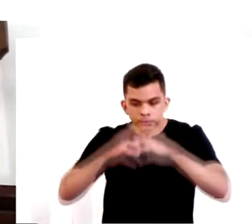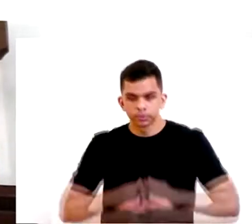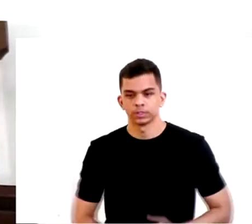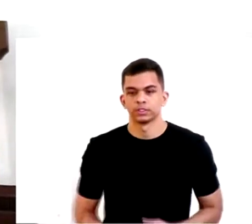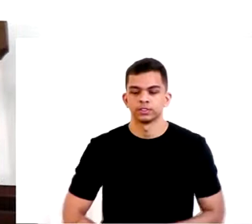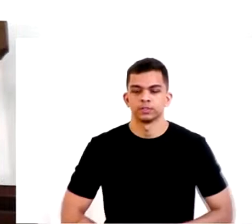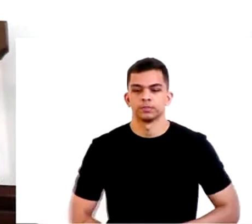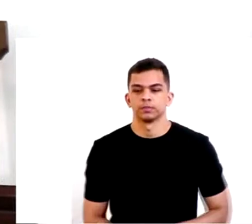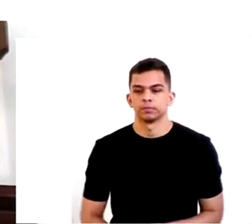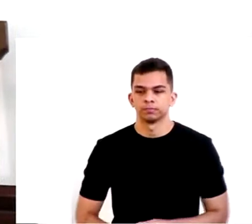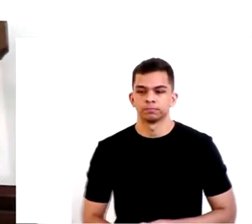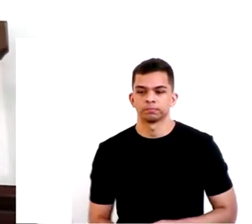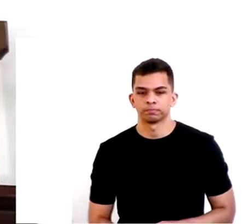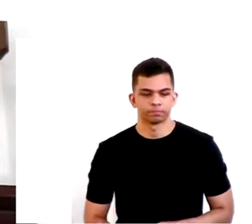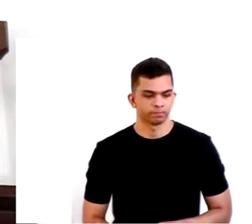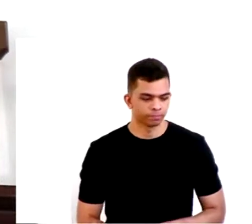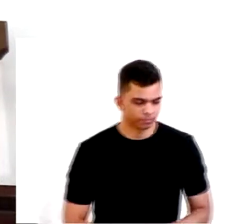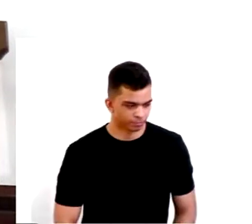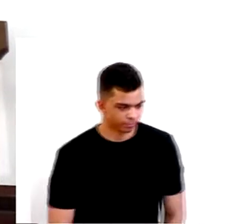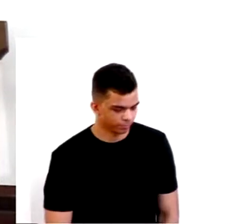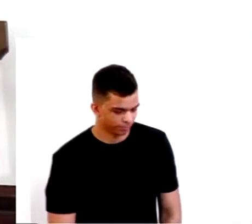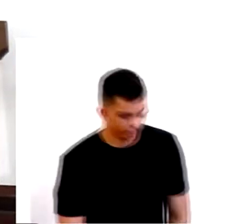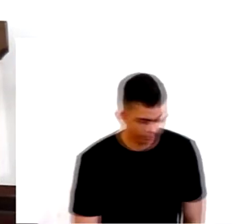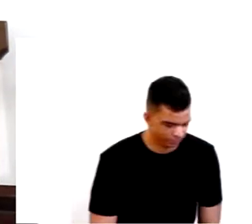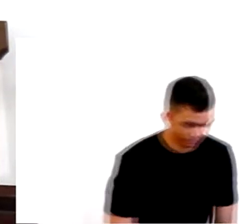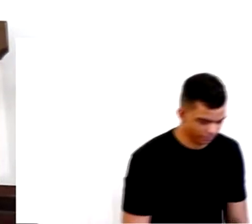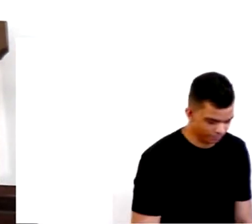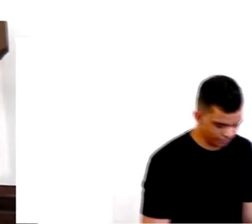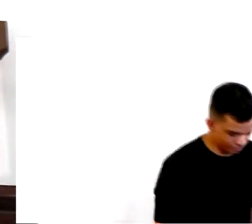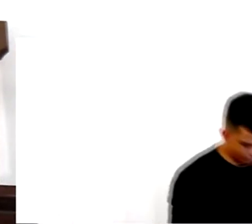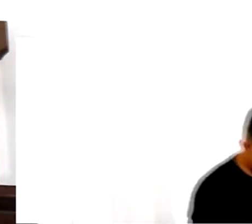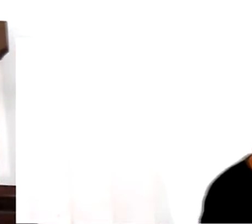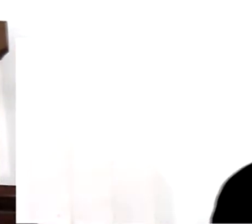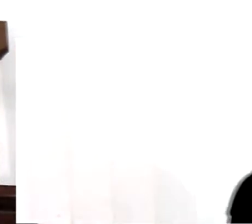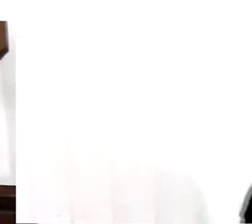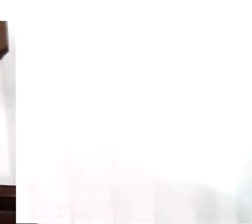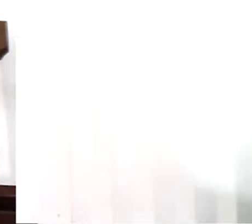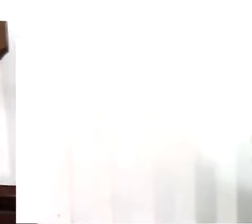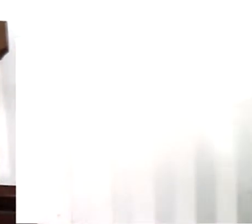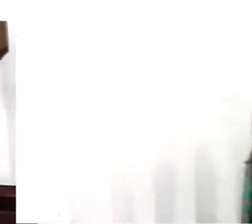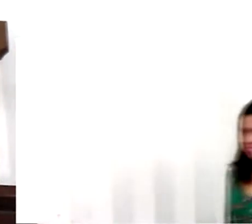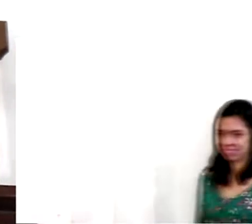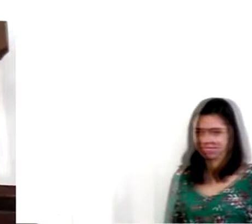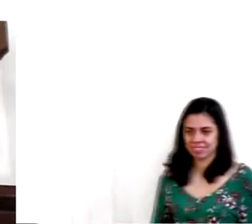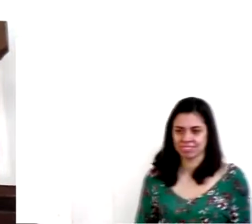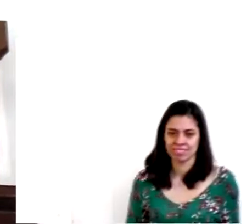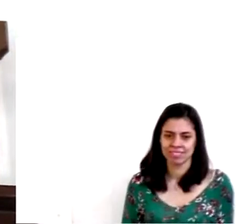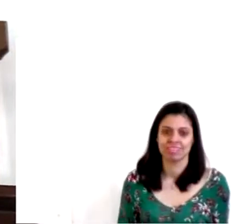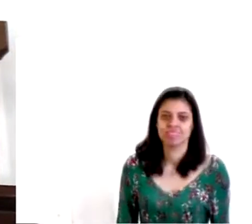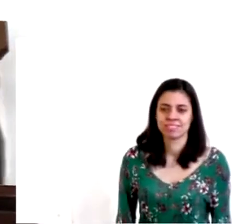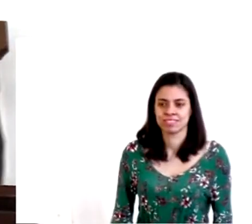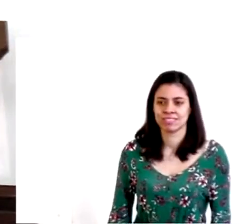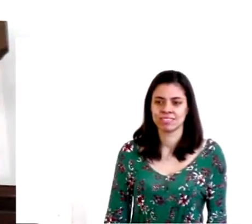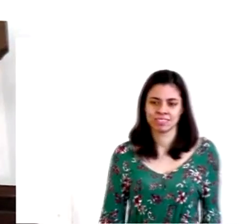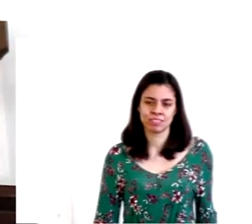segundo Mateus. Evangelho segundo Mateus, no capítulo 4, a partir do